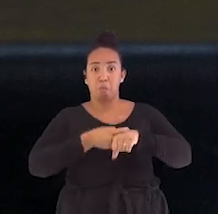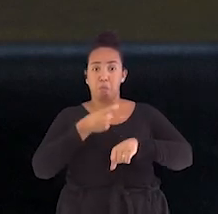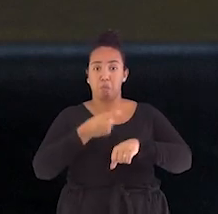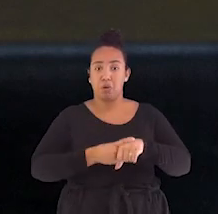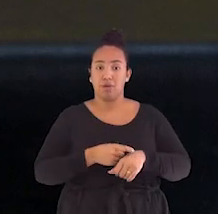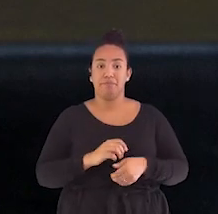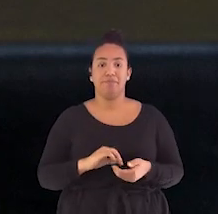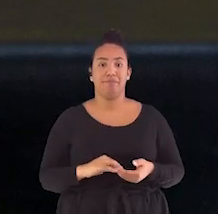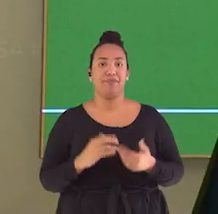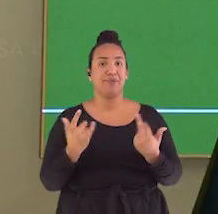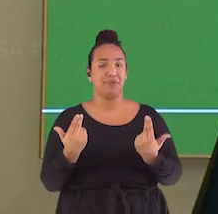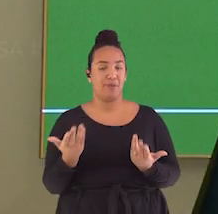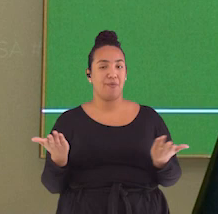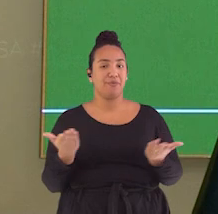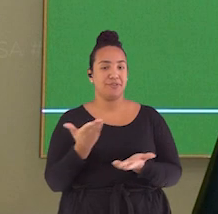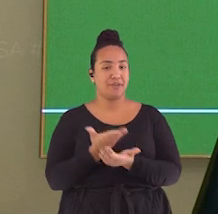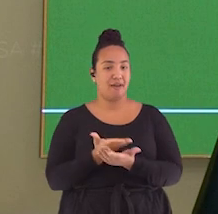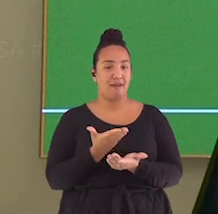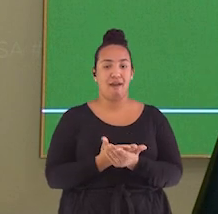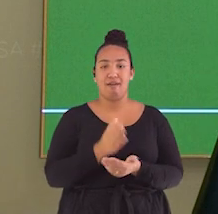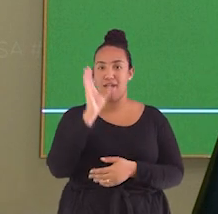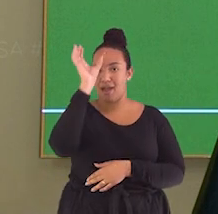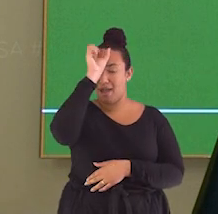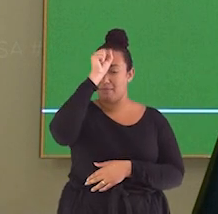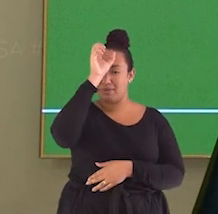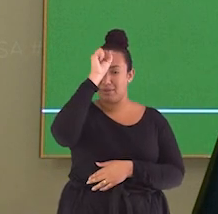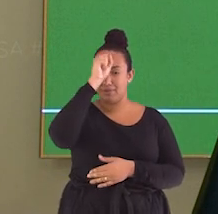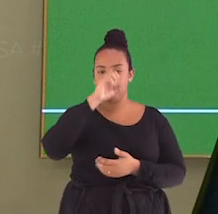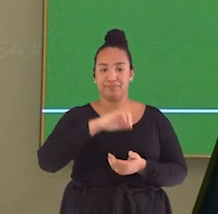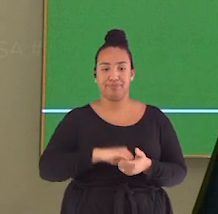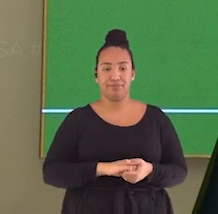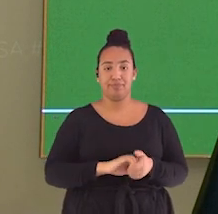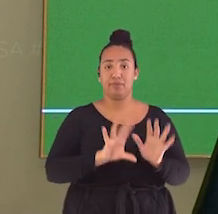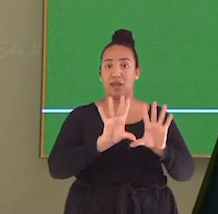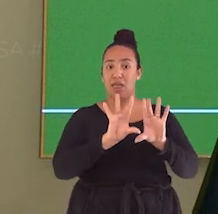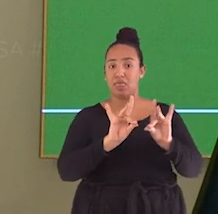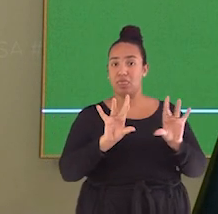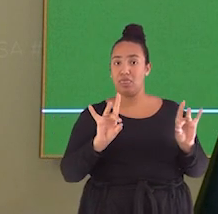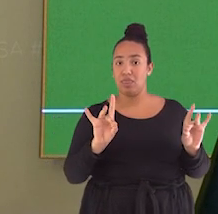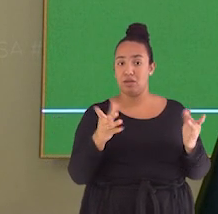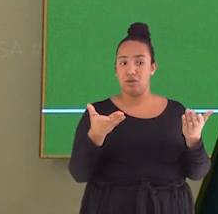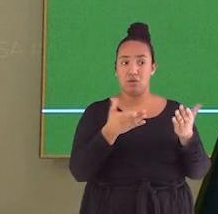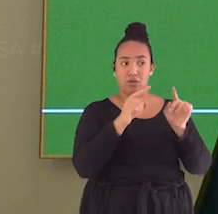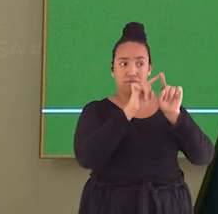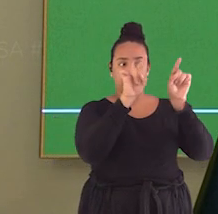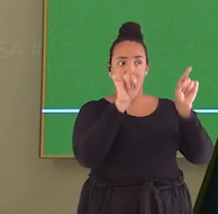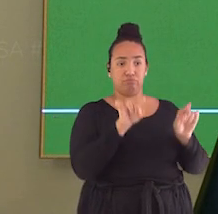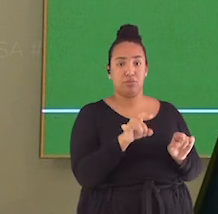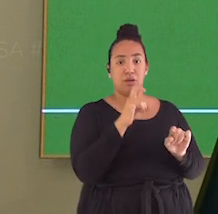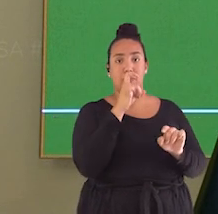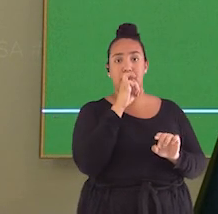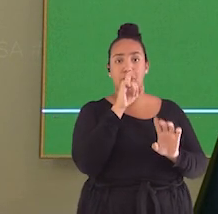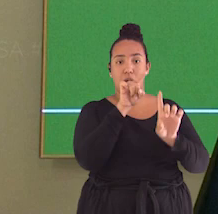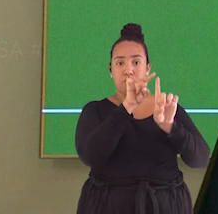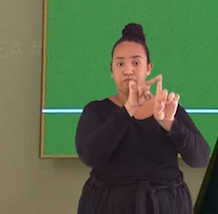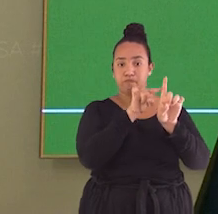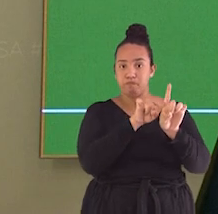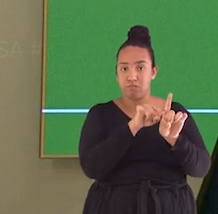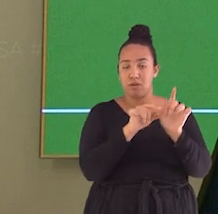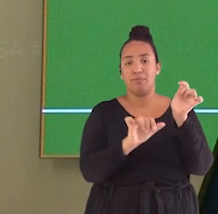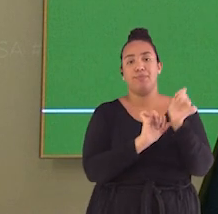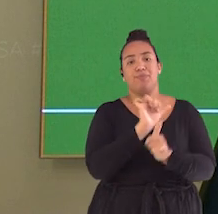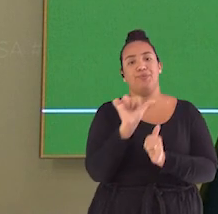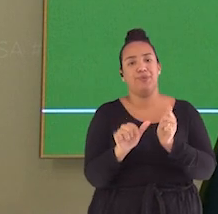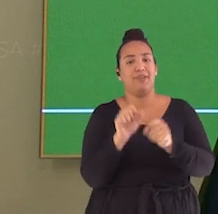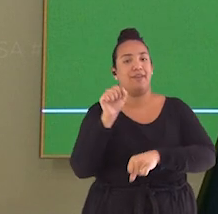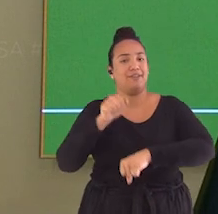aprenderam na aula, o estado líquido, quando ele é resfriado, ele vira o gelo, ele